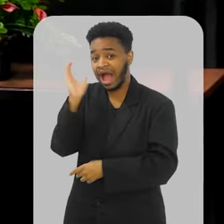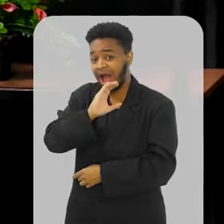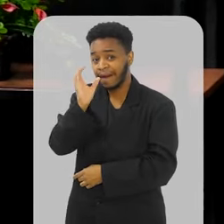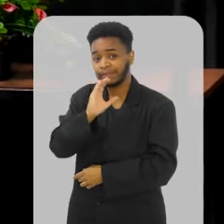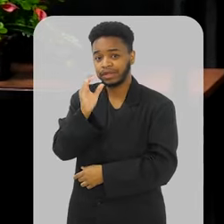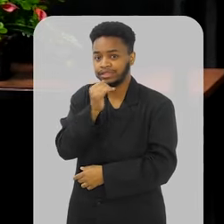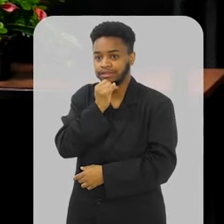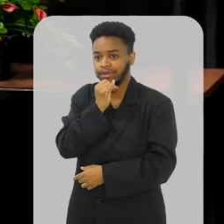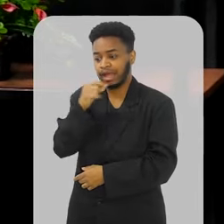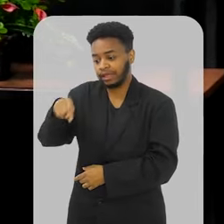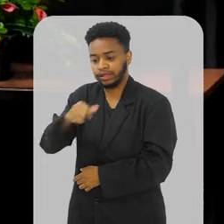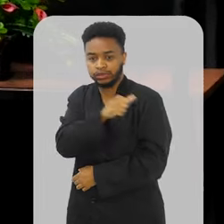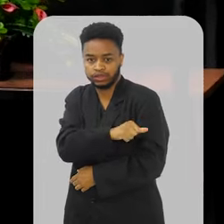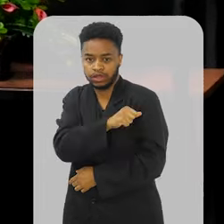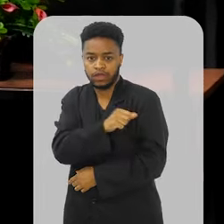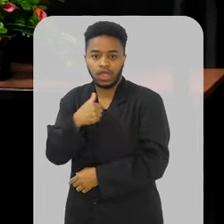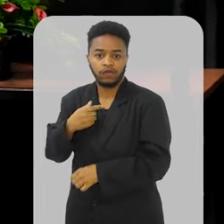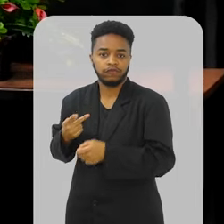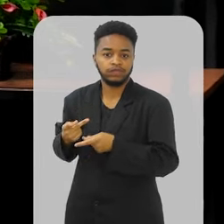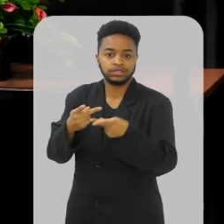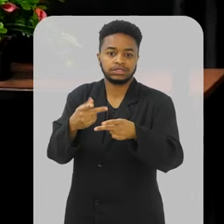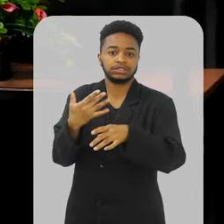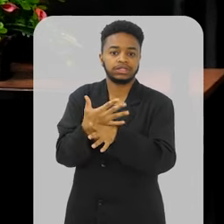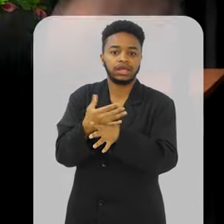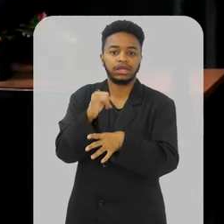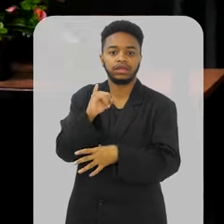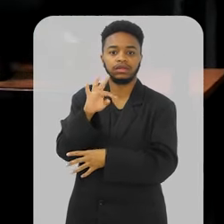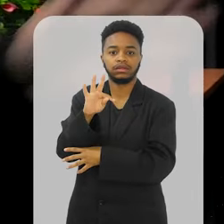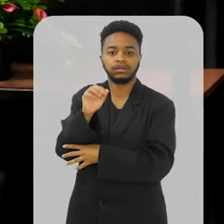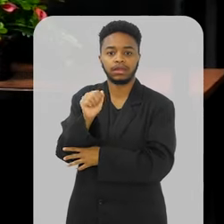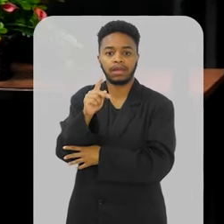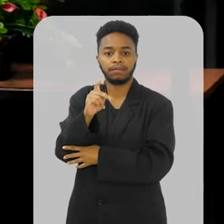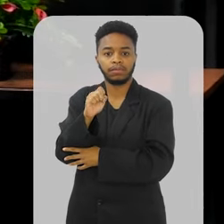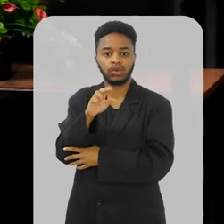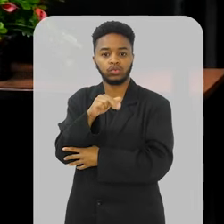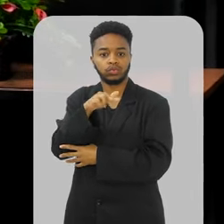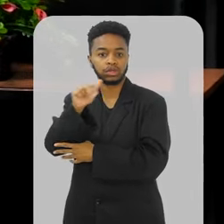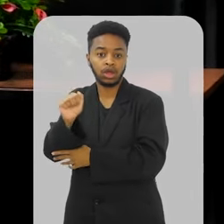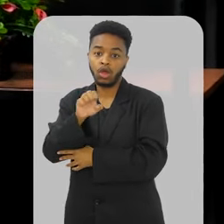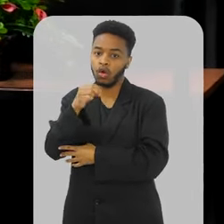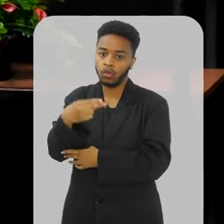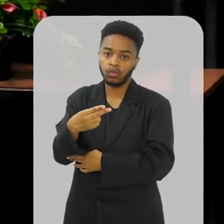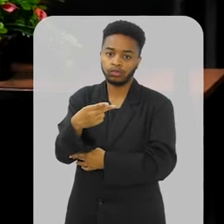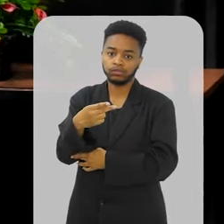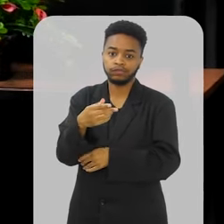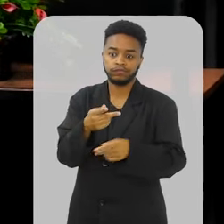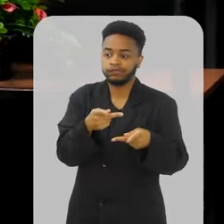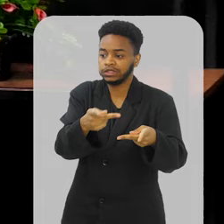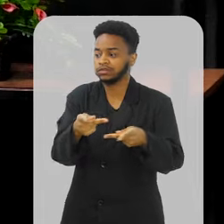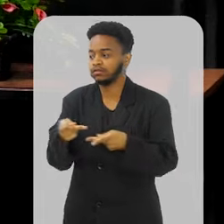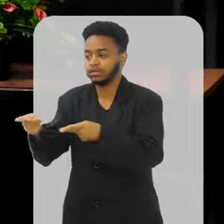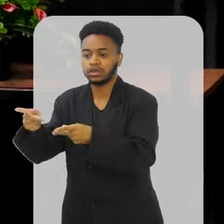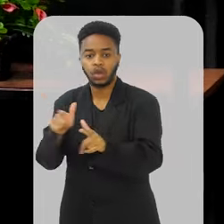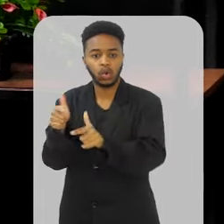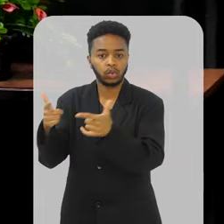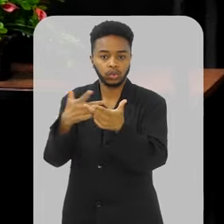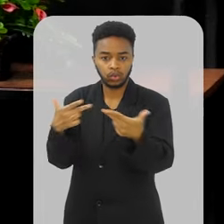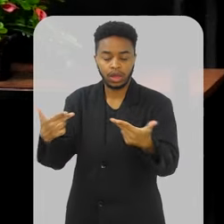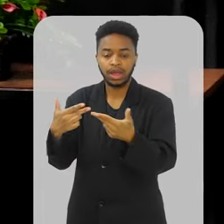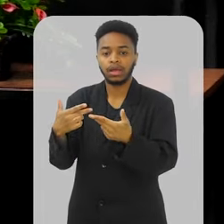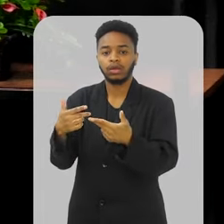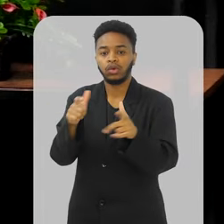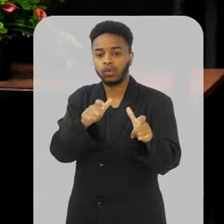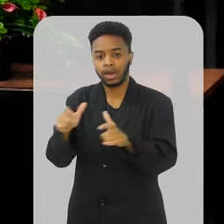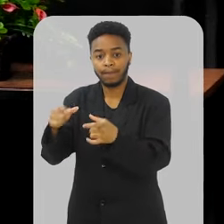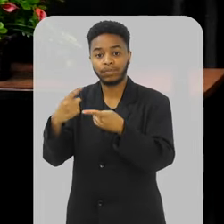a cidade de Itaperuna ou tenho que ir pra Costa Verde tem tenho que me deslocar porque nós somos apenas dois